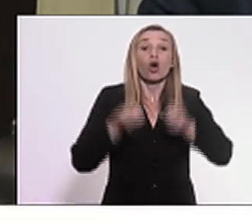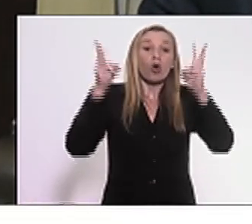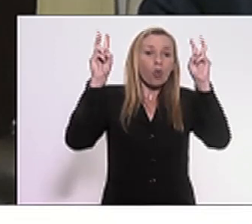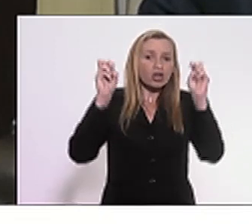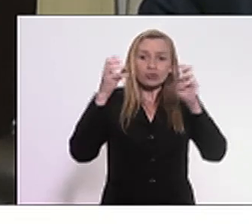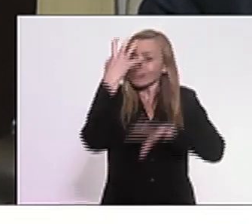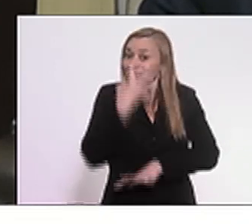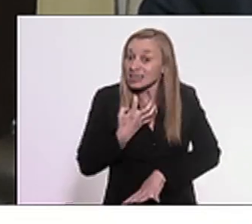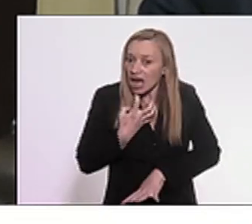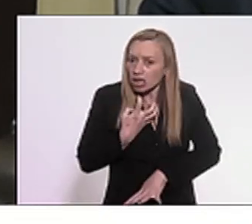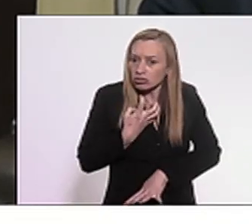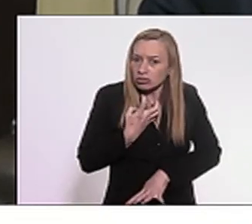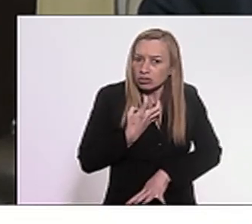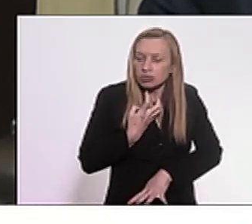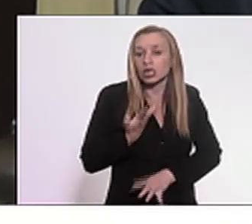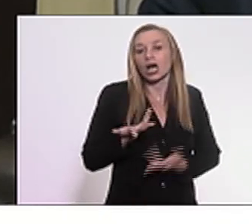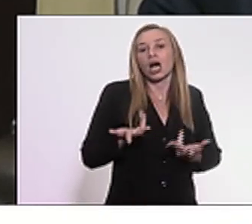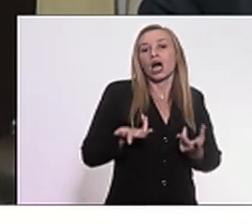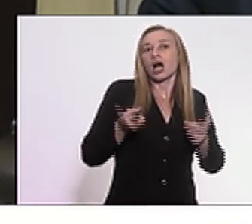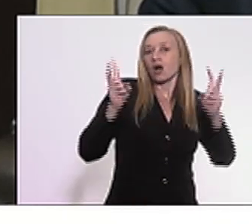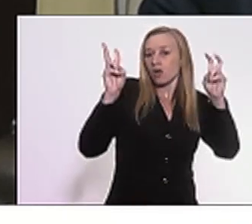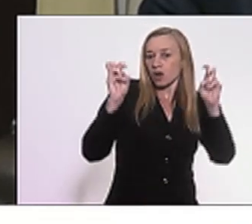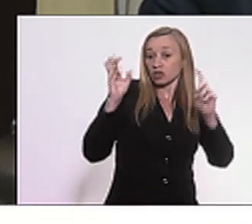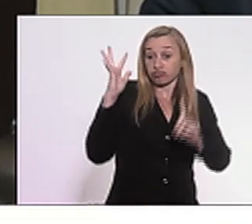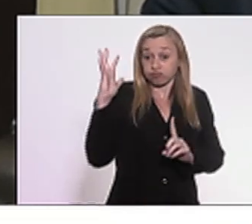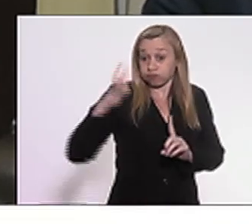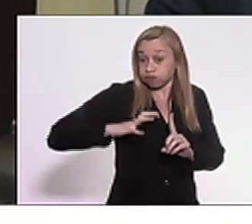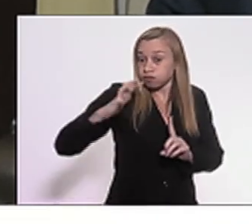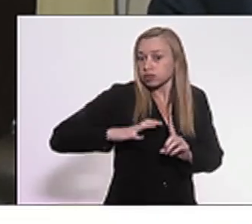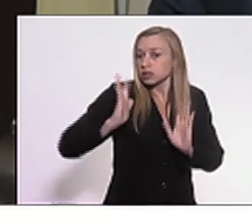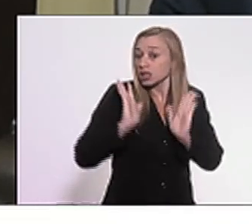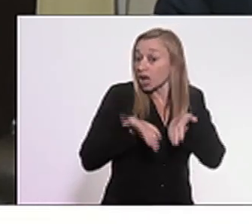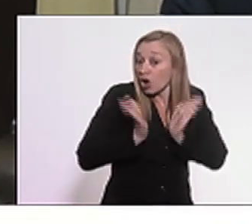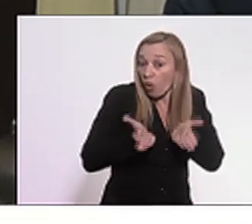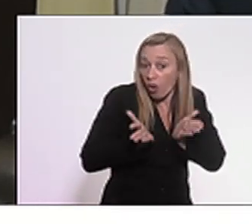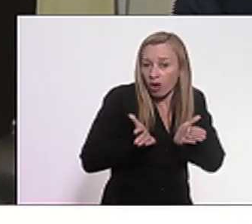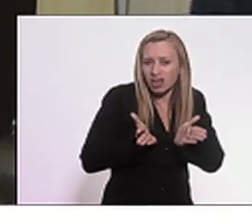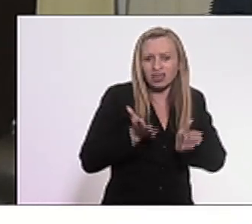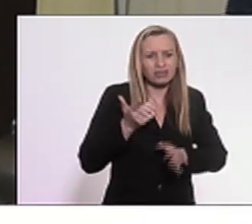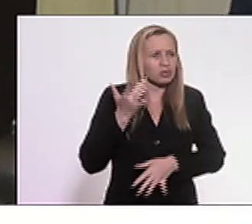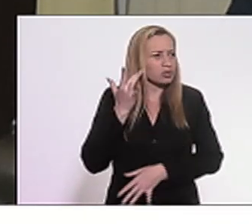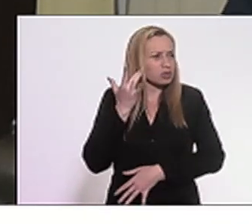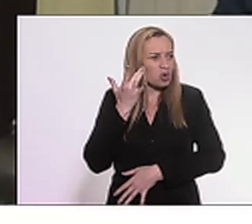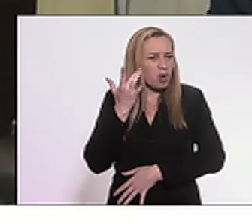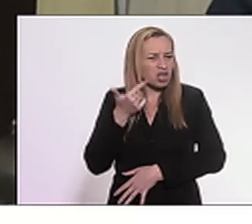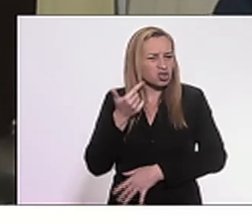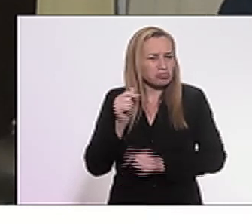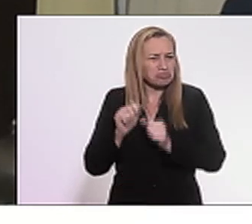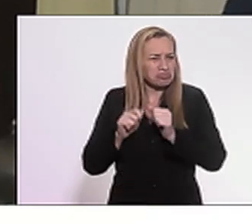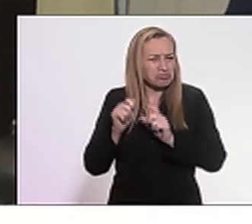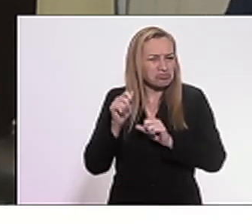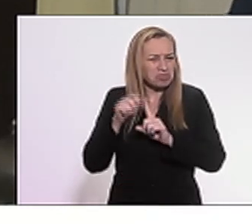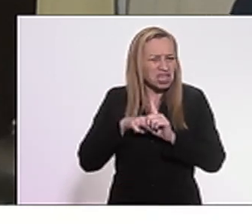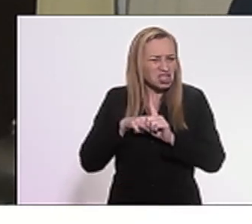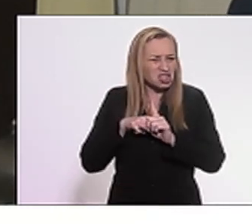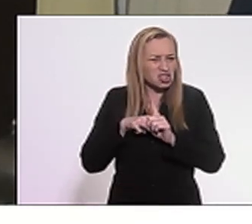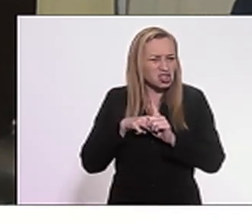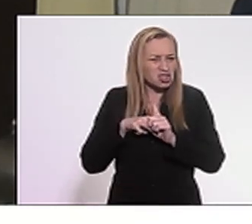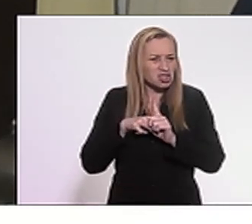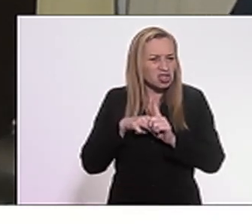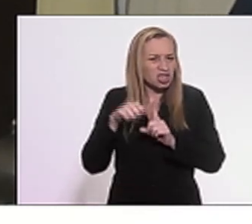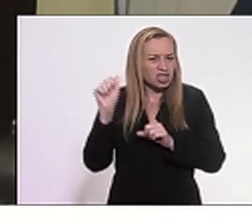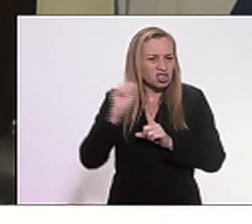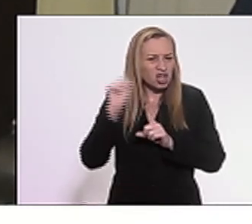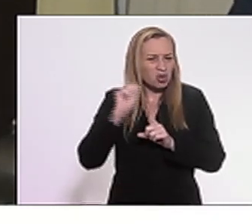tão séria em relação ao assédio, que agora, se não me engano, foi mês de agosto, foi encaminhado para o